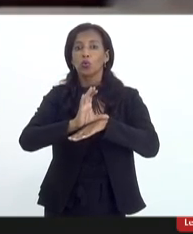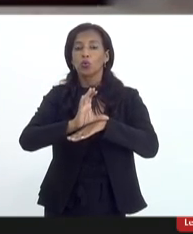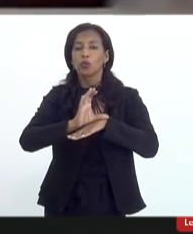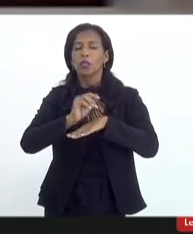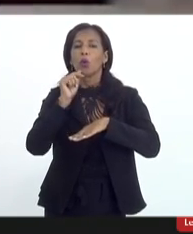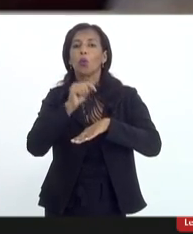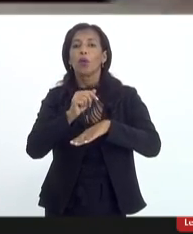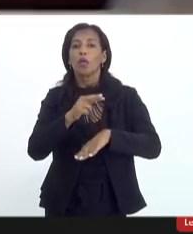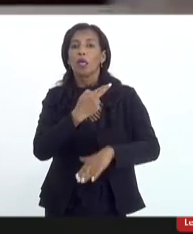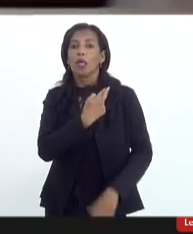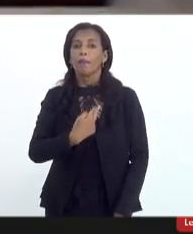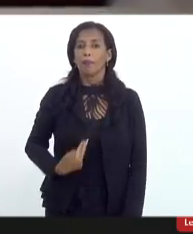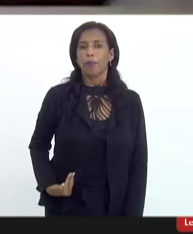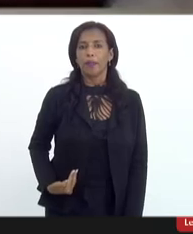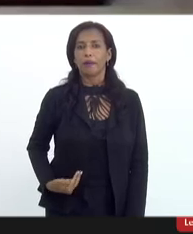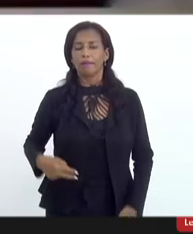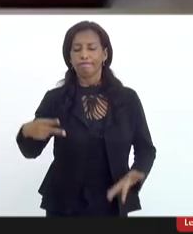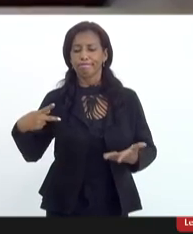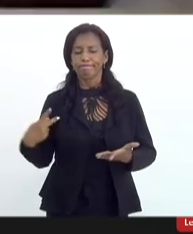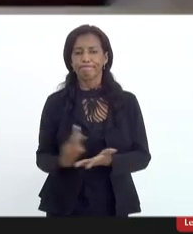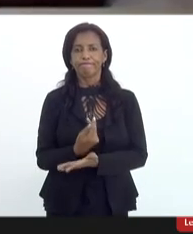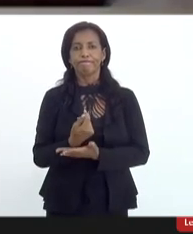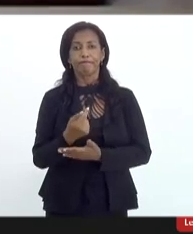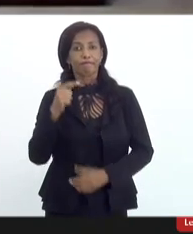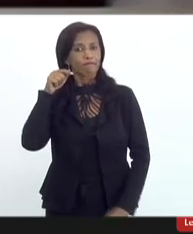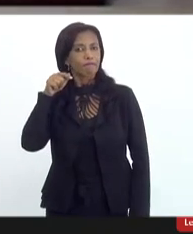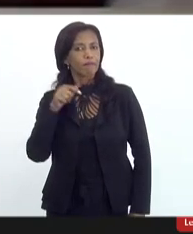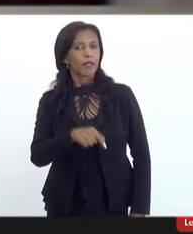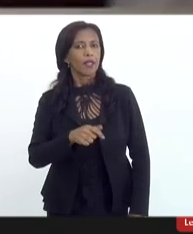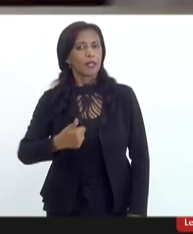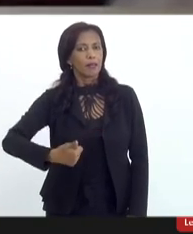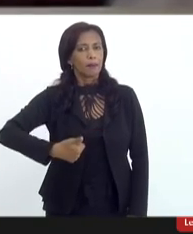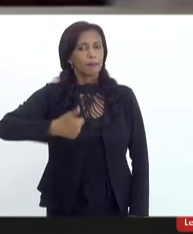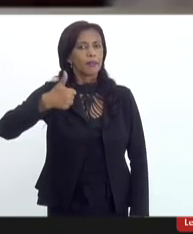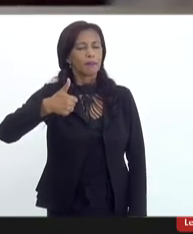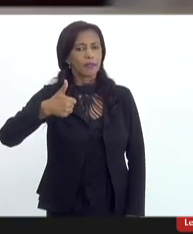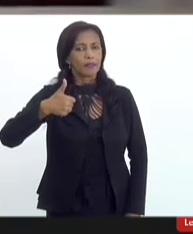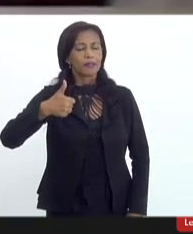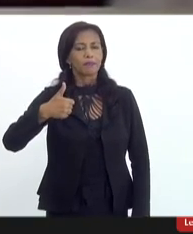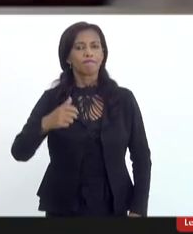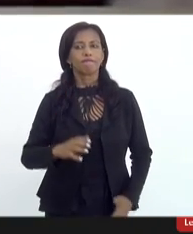em 1891. Foi ali, na primeira Constituição